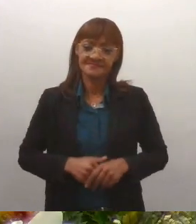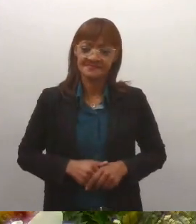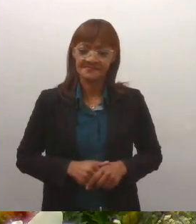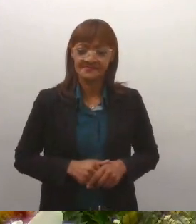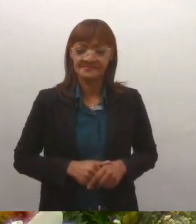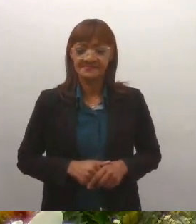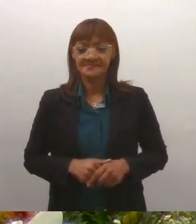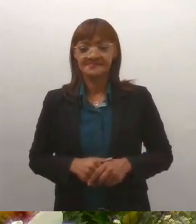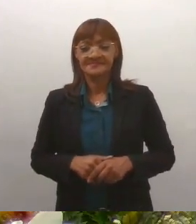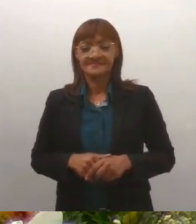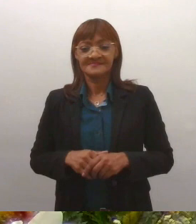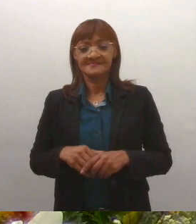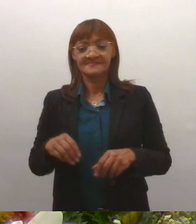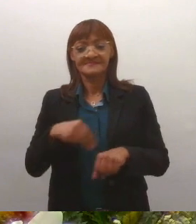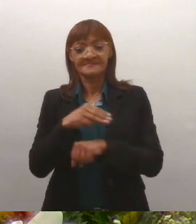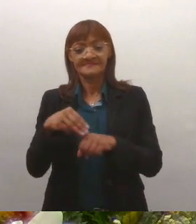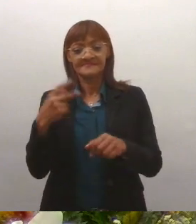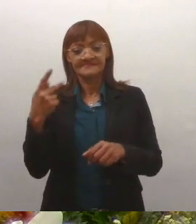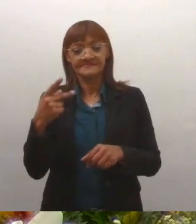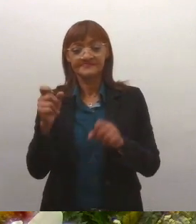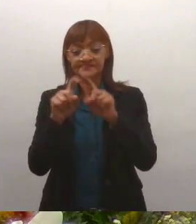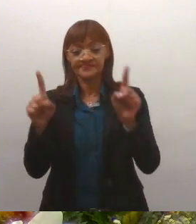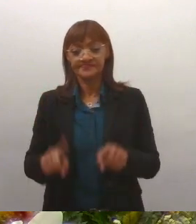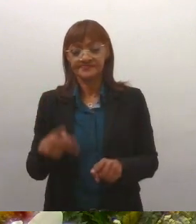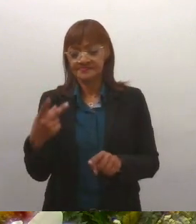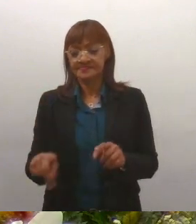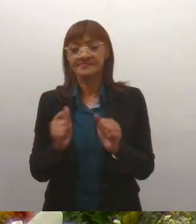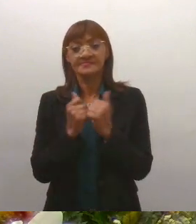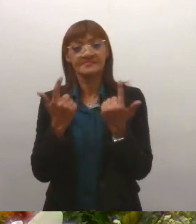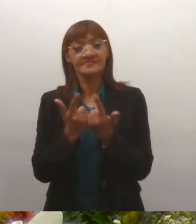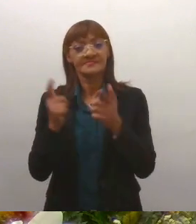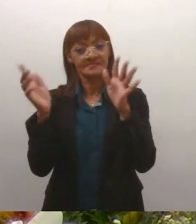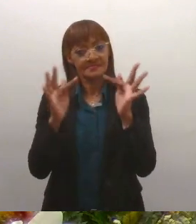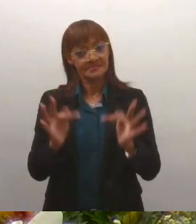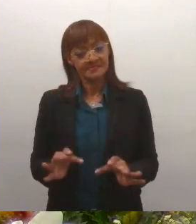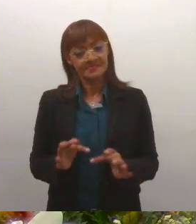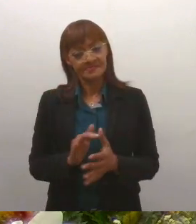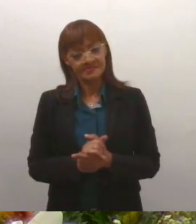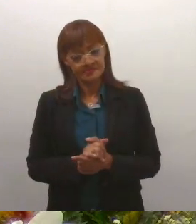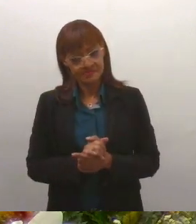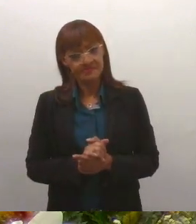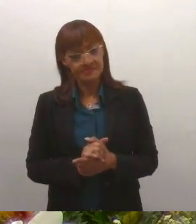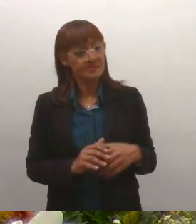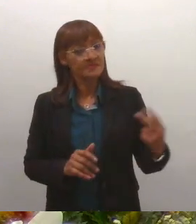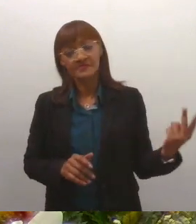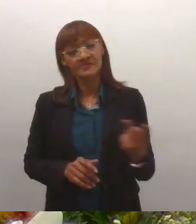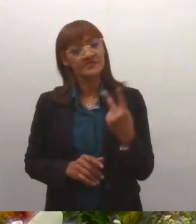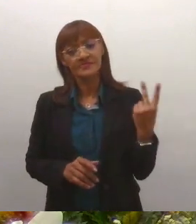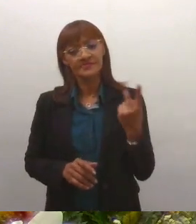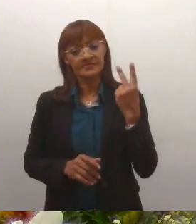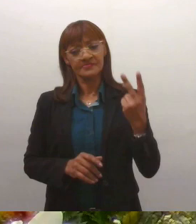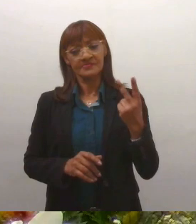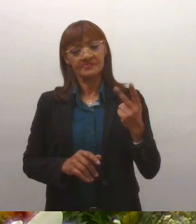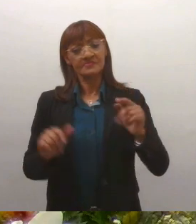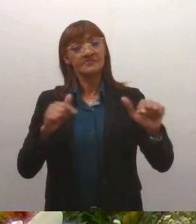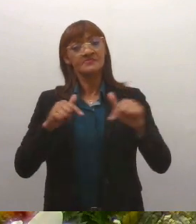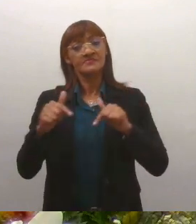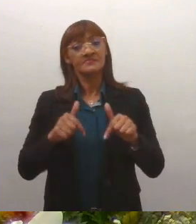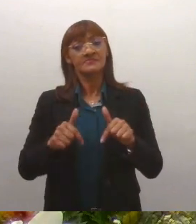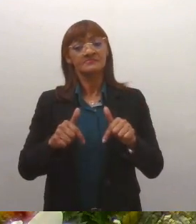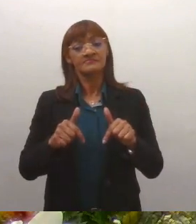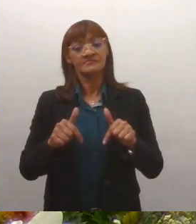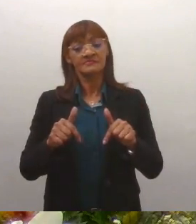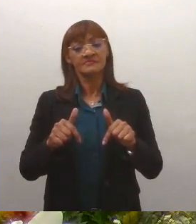Legislativa, estou muito feliz. É um reconhecimento de um trabalho feito e de uma carreira política com